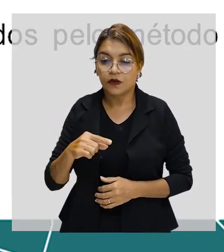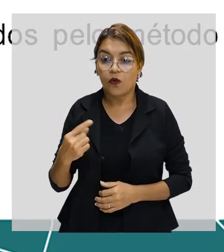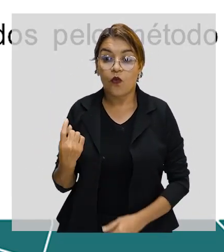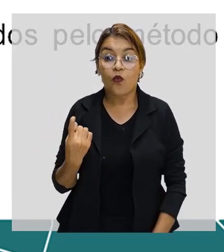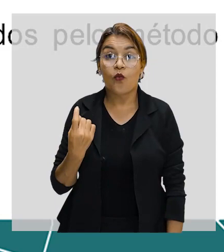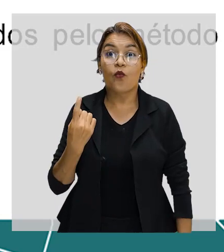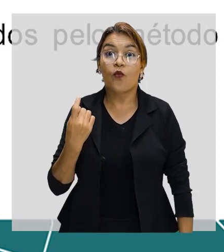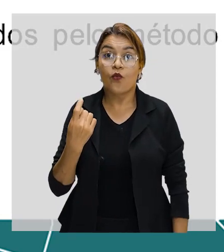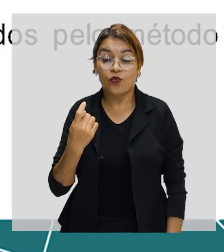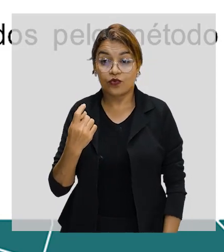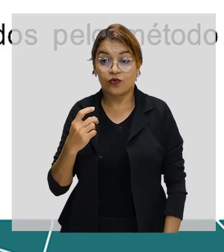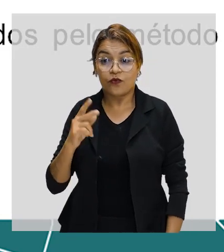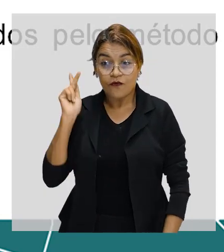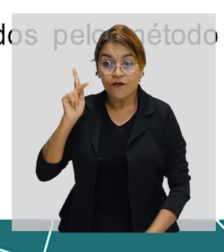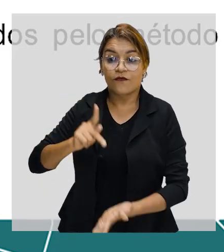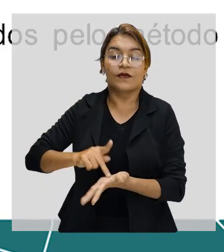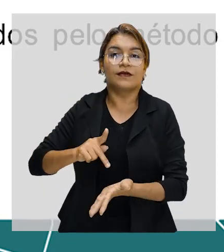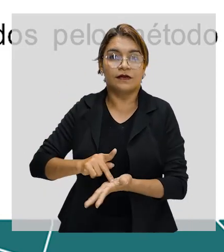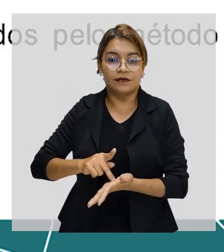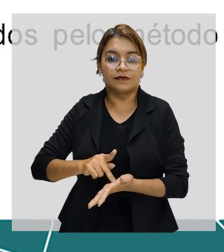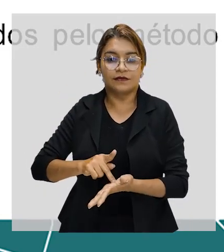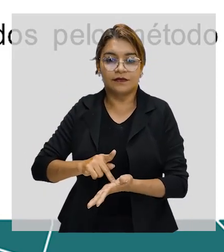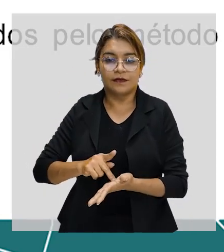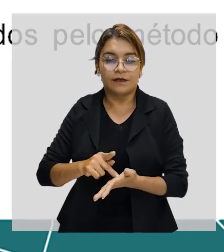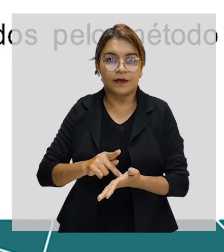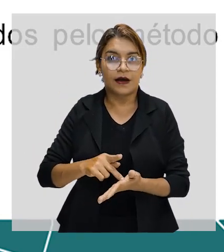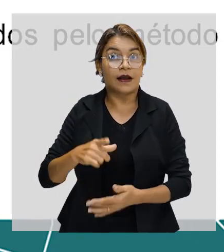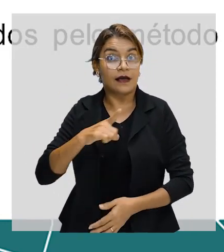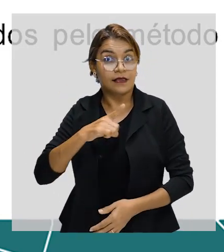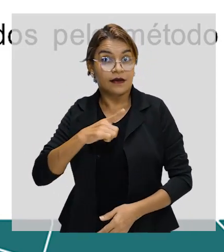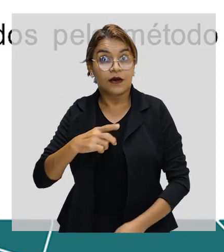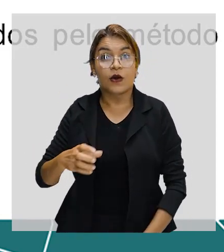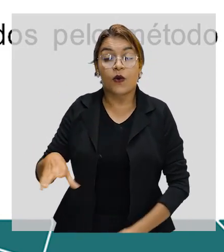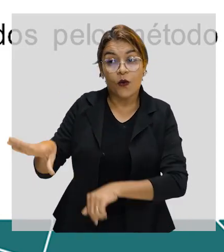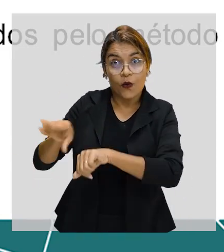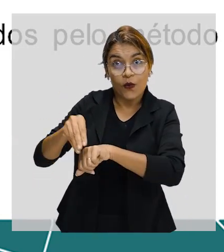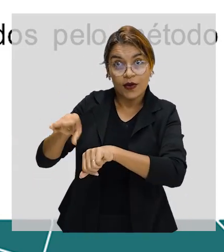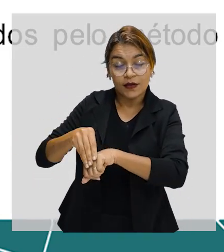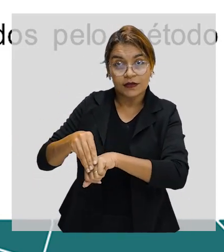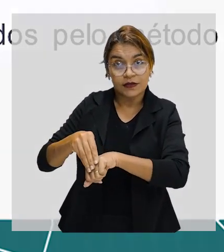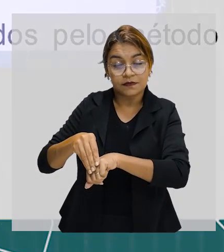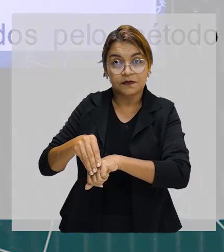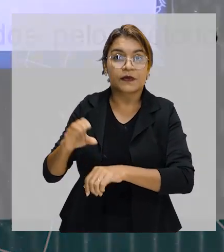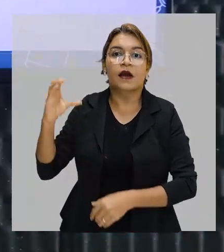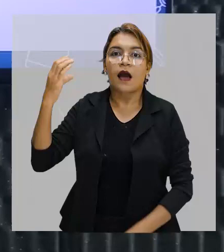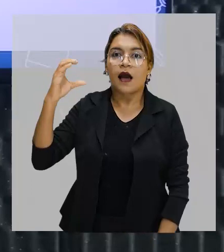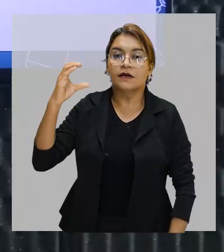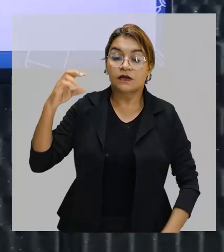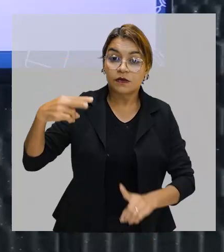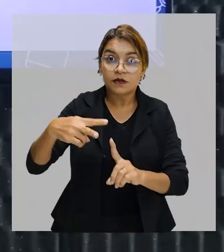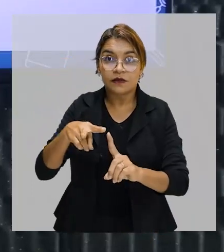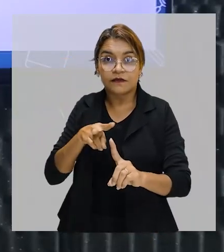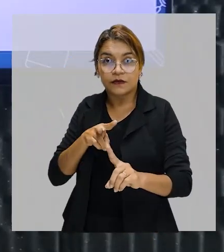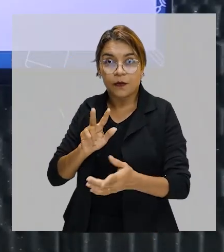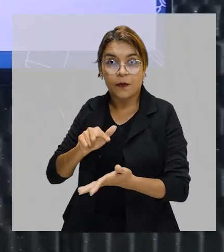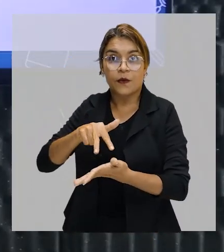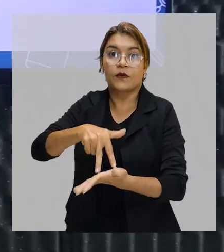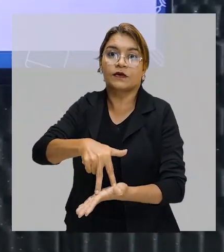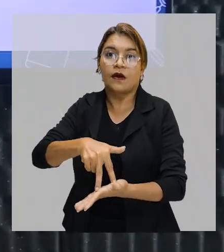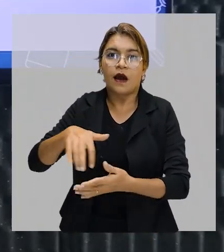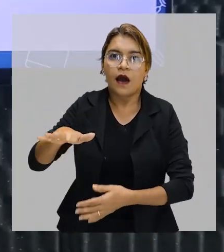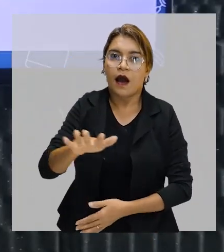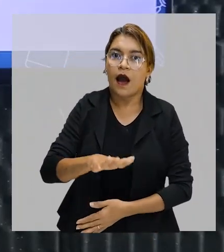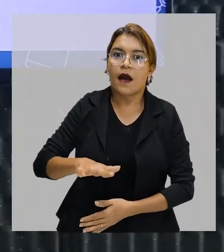é o único válido para se chegar ao conhecimento. A ciência, na visão positivista, é a área